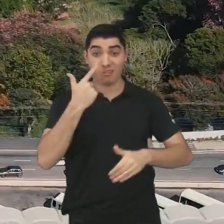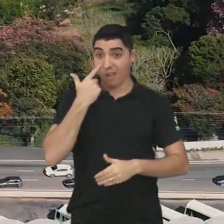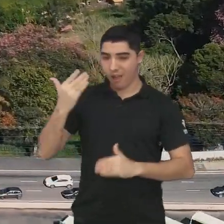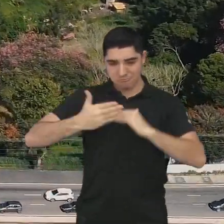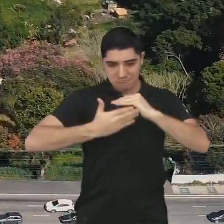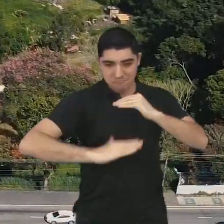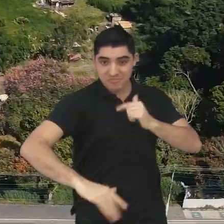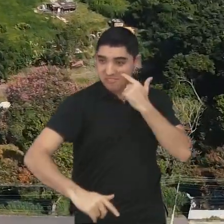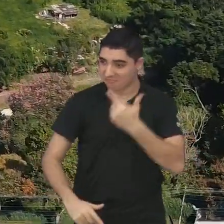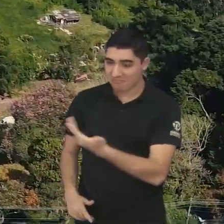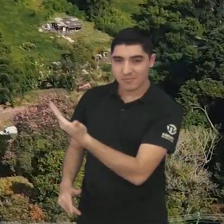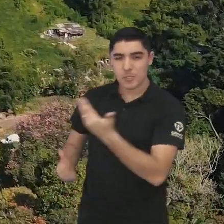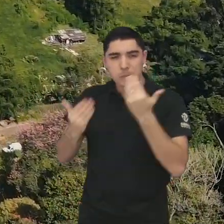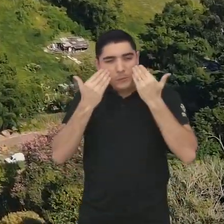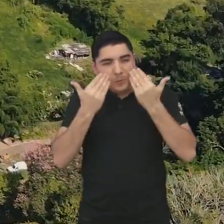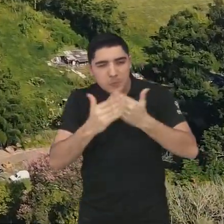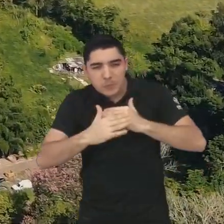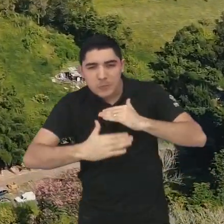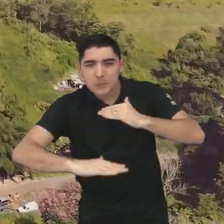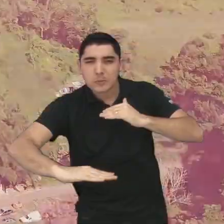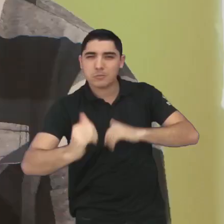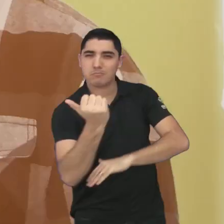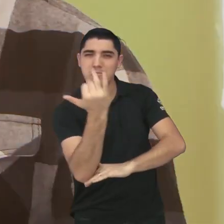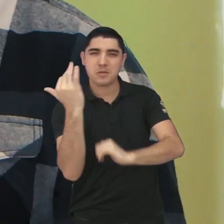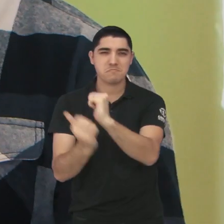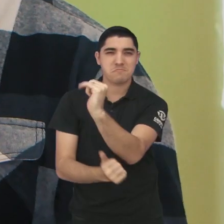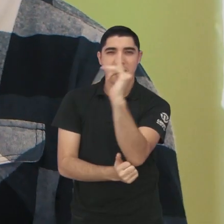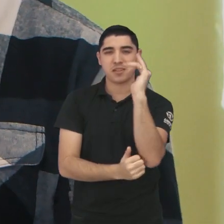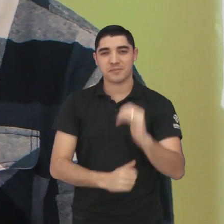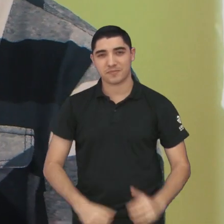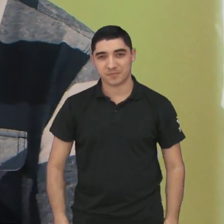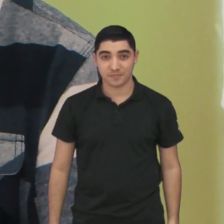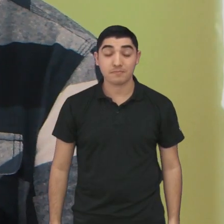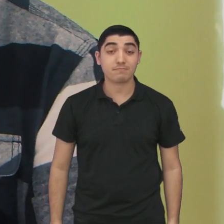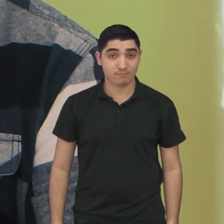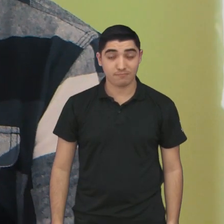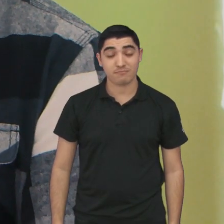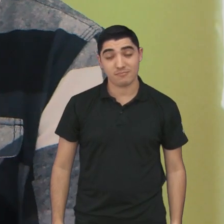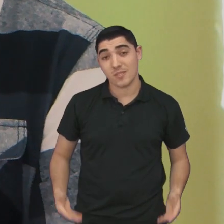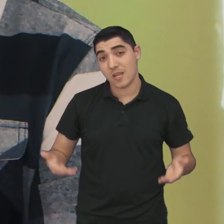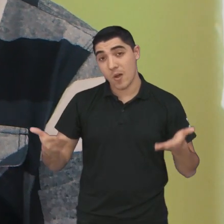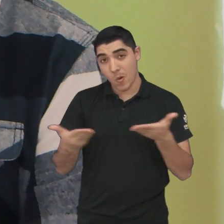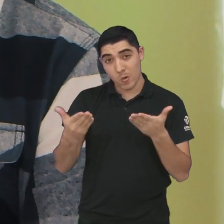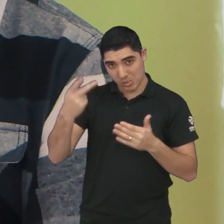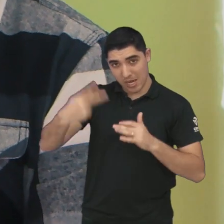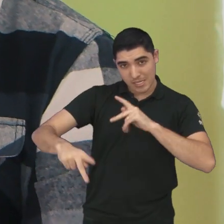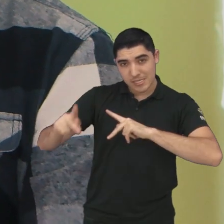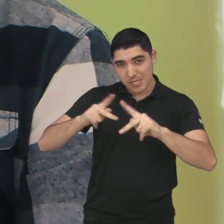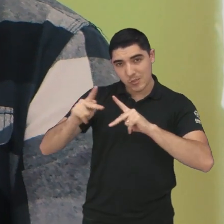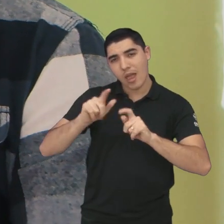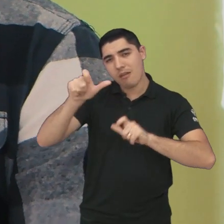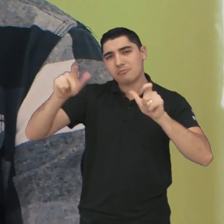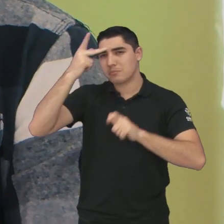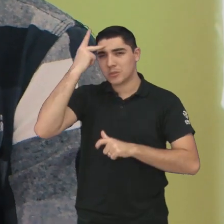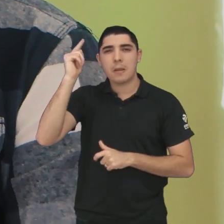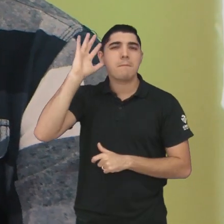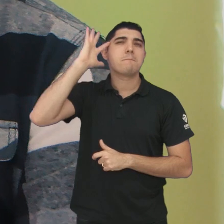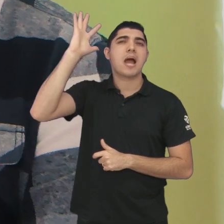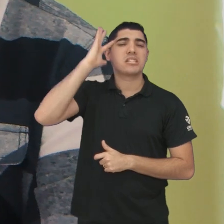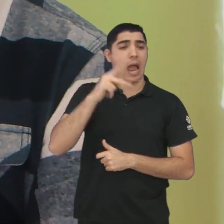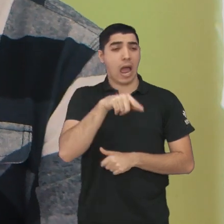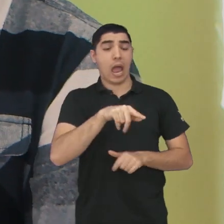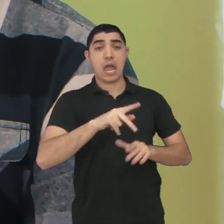ruas de Taubaté, te vê a diferença. As ruas de Taubaté são aquelas ruas coloniais bem estreitinhas, e aqui não. Mesmo o nosso